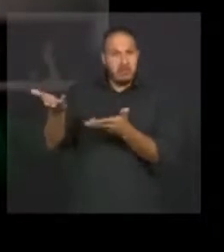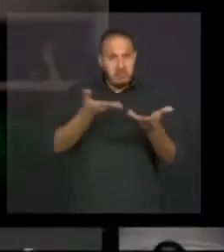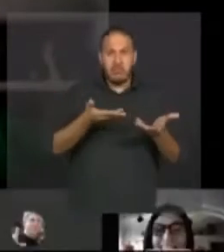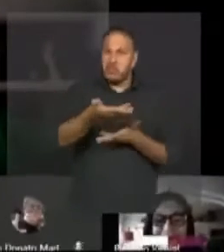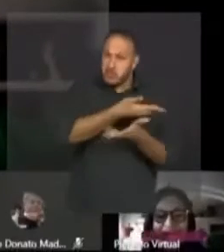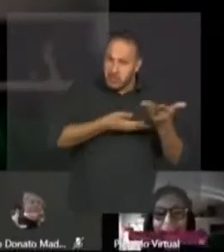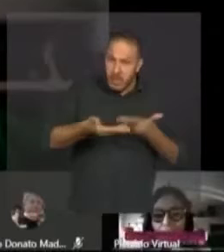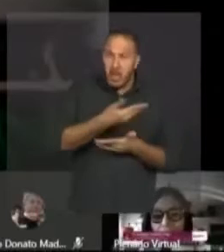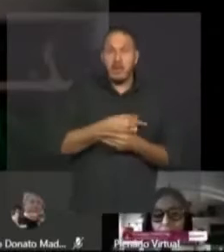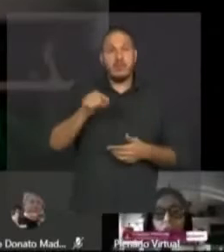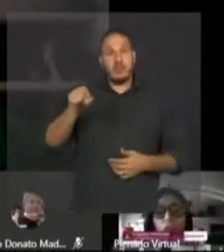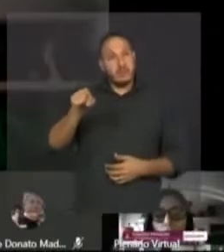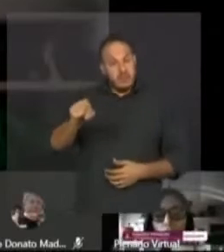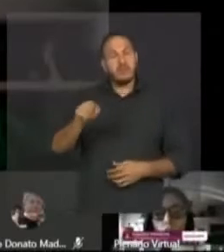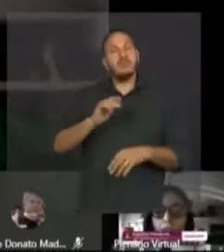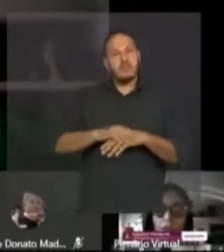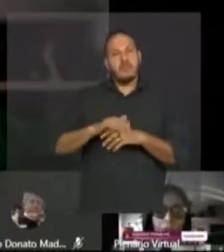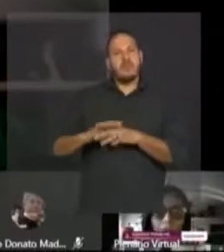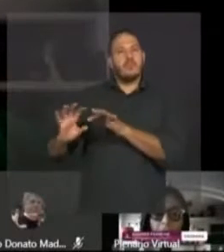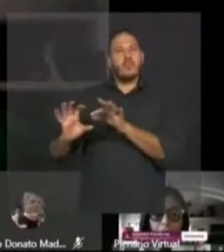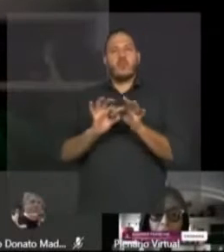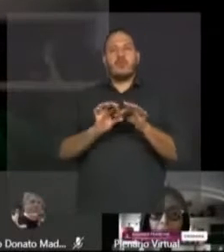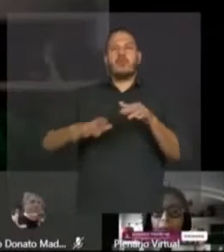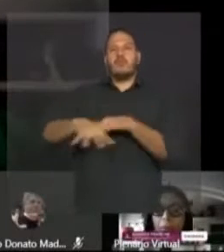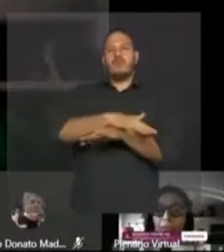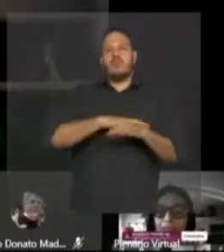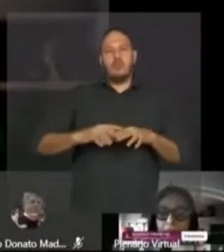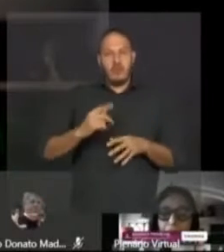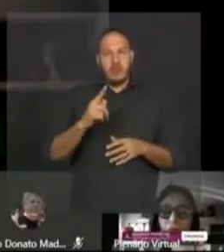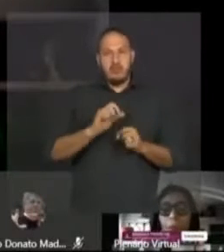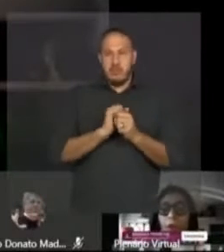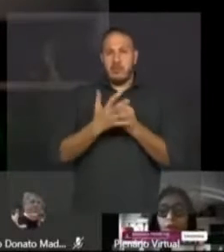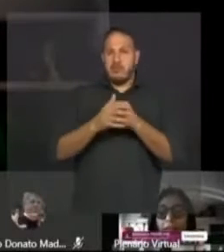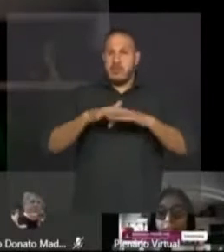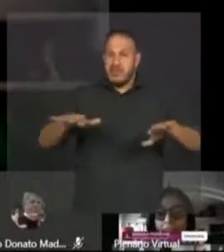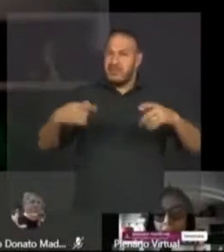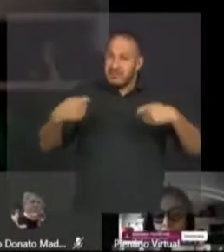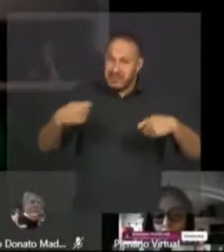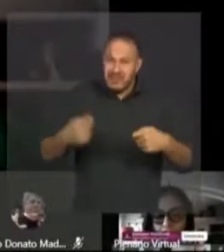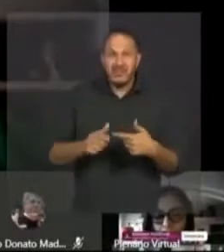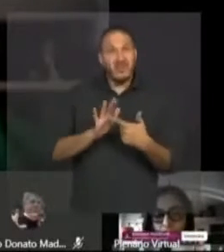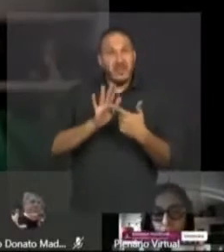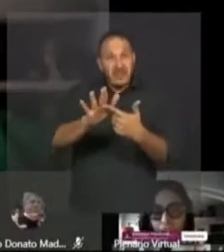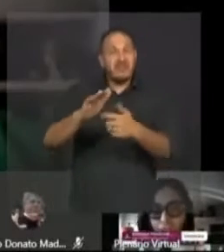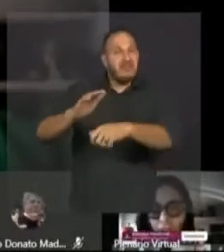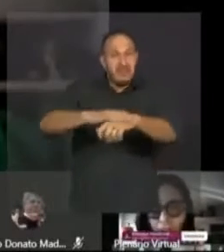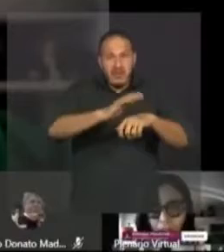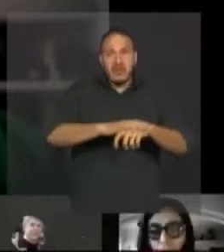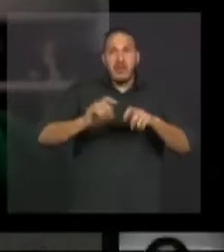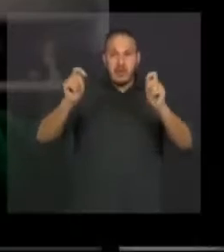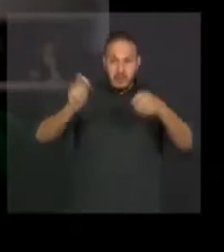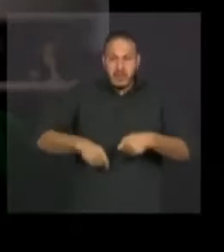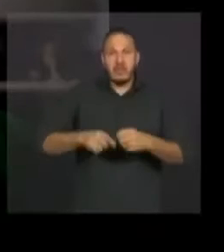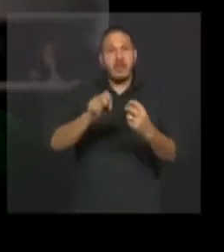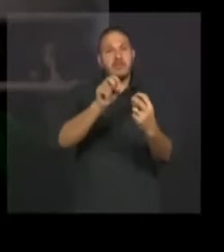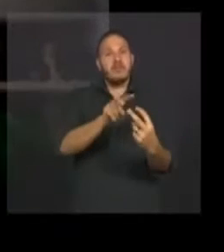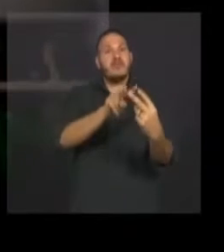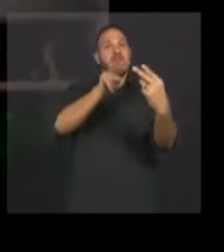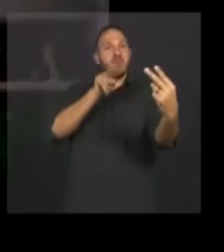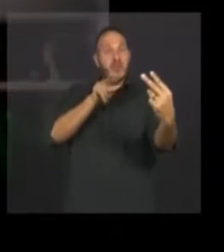utilizado exatamente no contexto da pandemia. É preciso oferecer a possibilidade de atividades